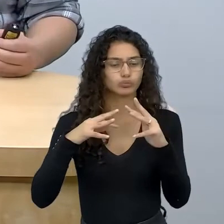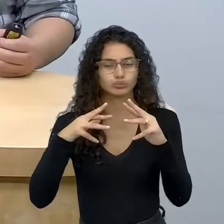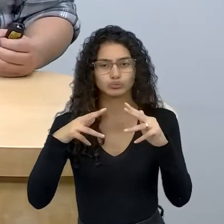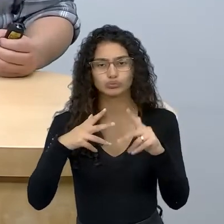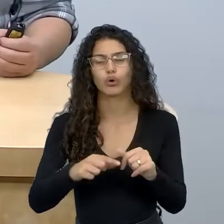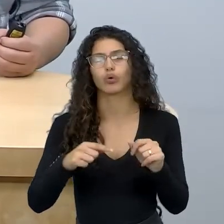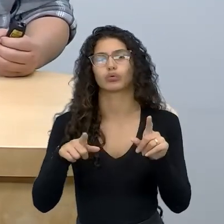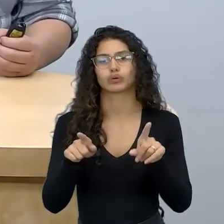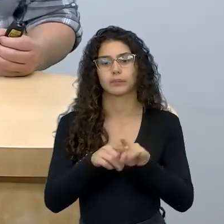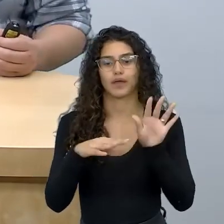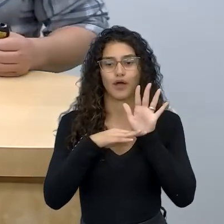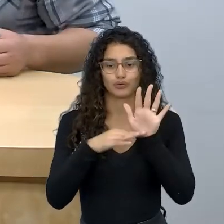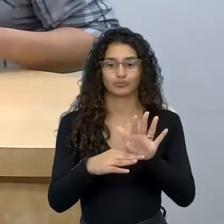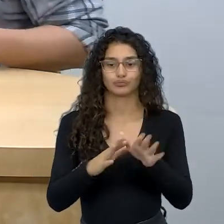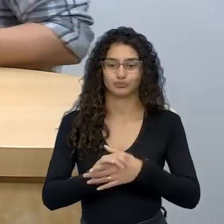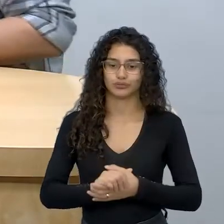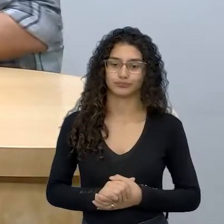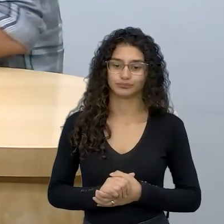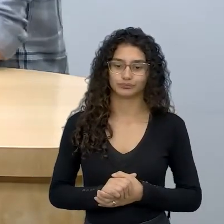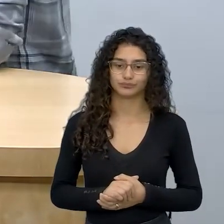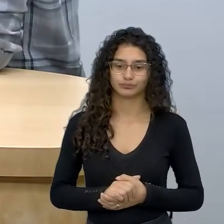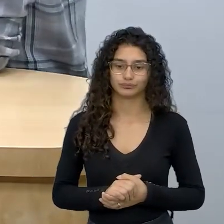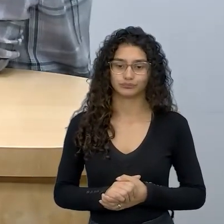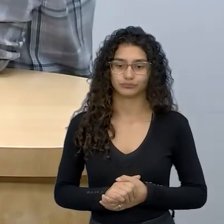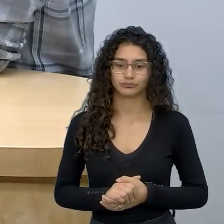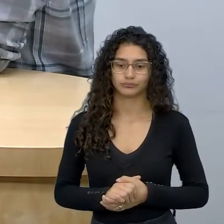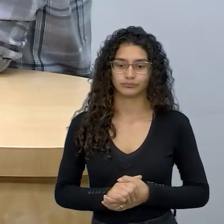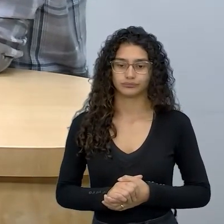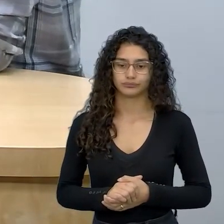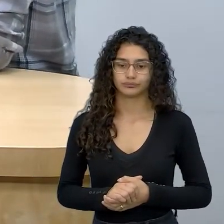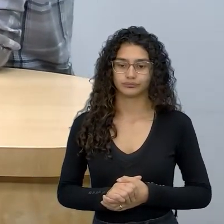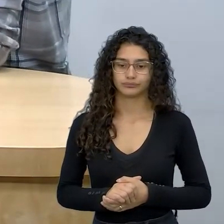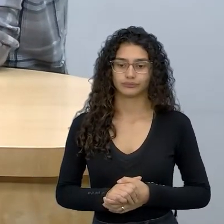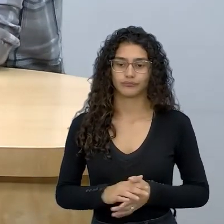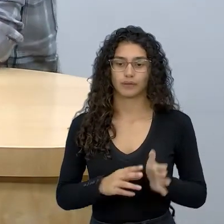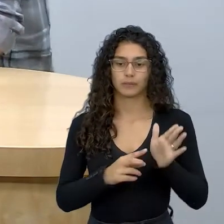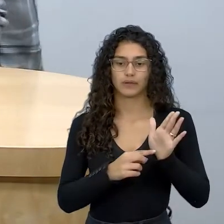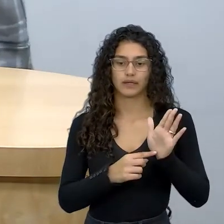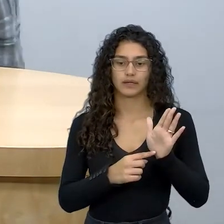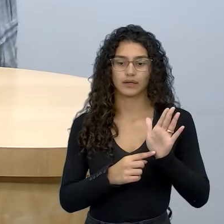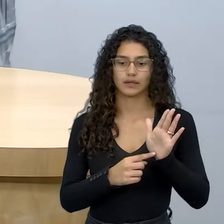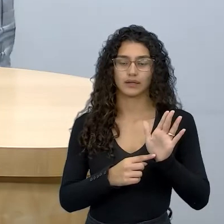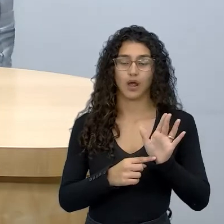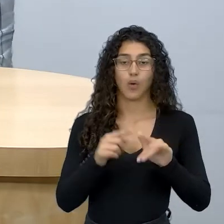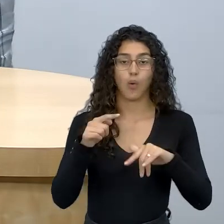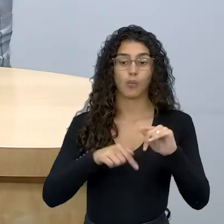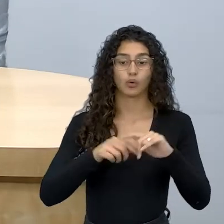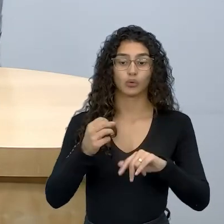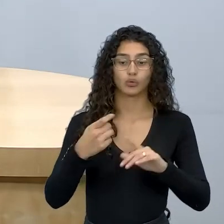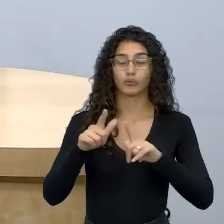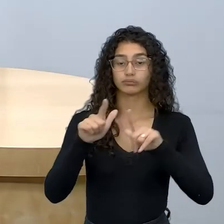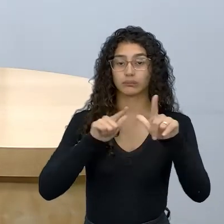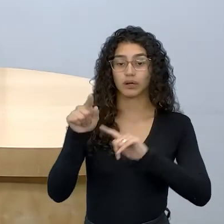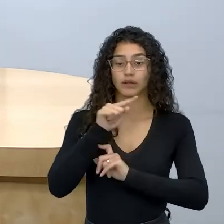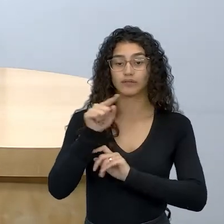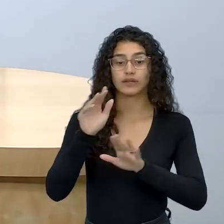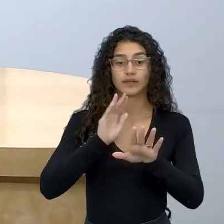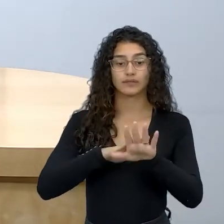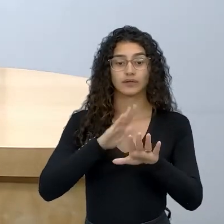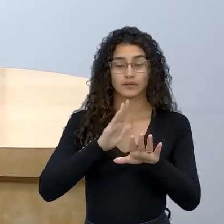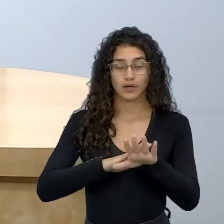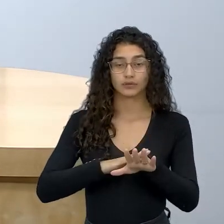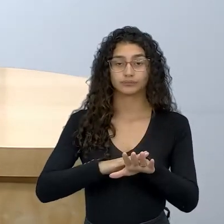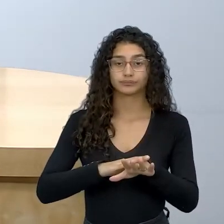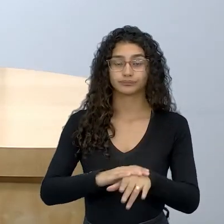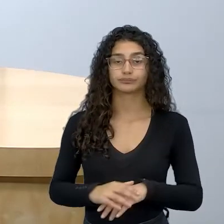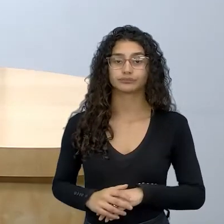aí também ajudam, né? E para apresentar o produto ou serviço que vocês elaboraram